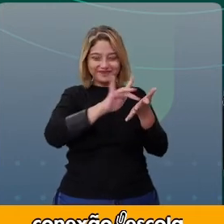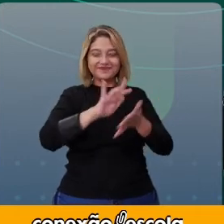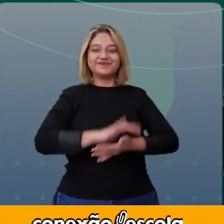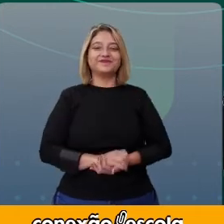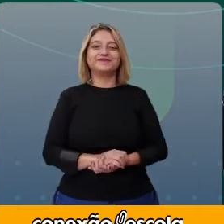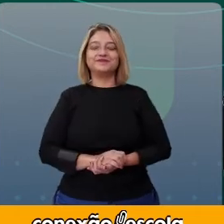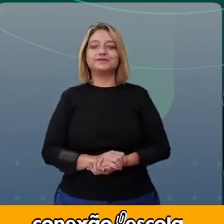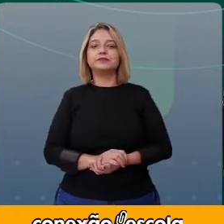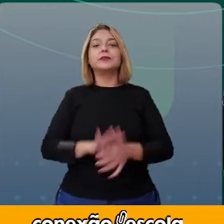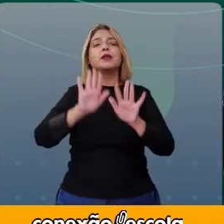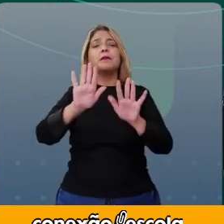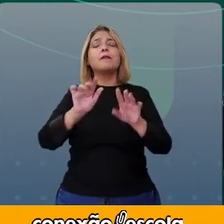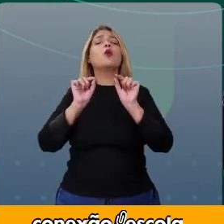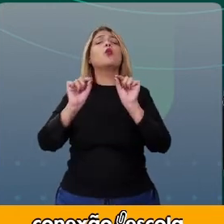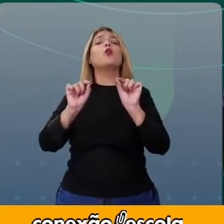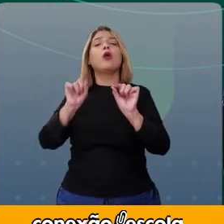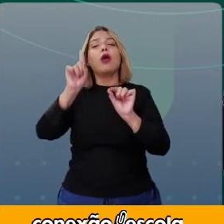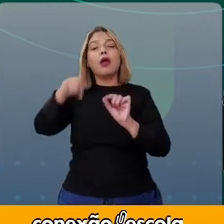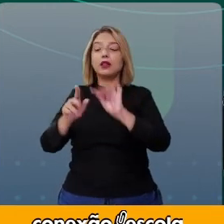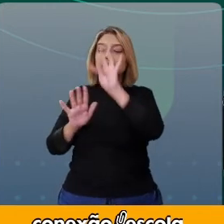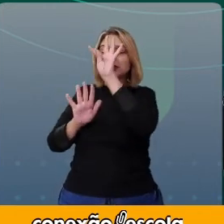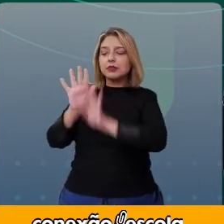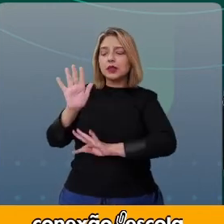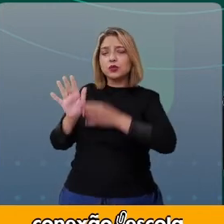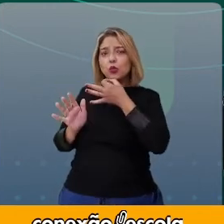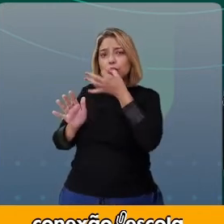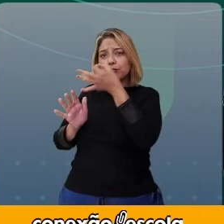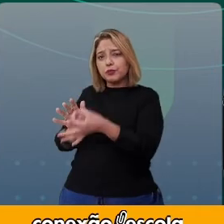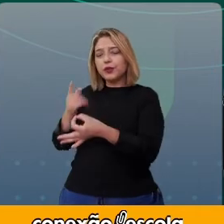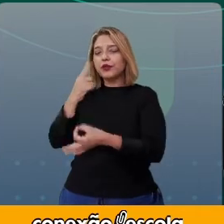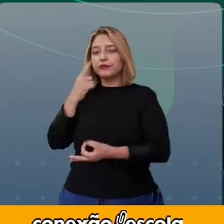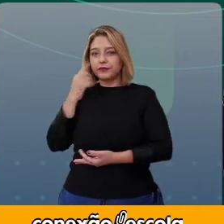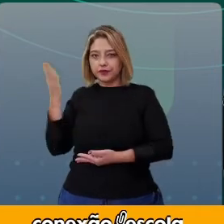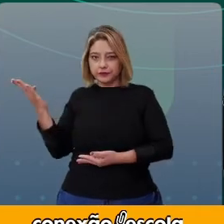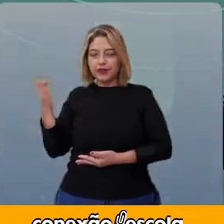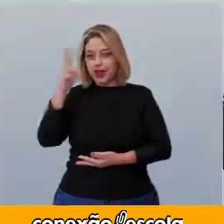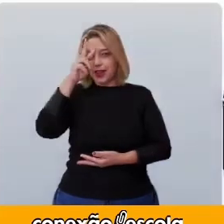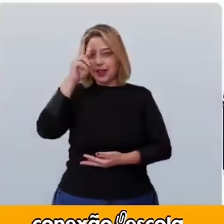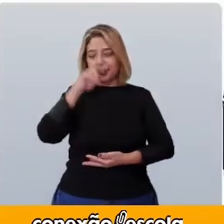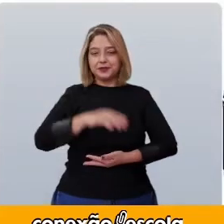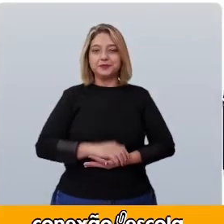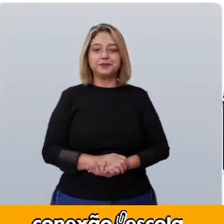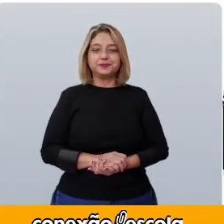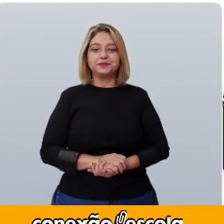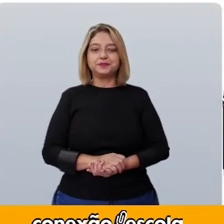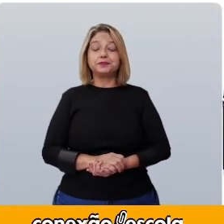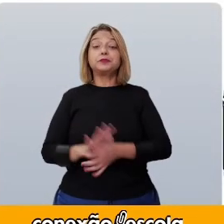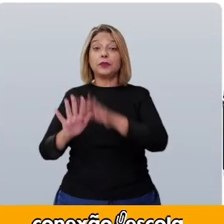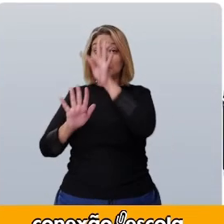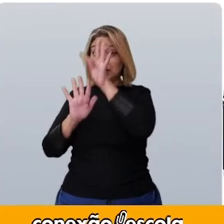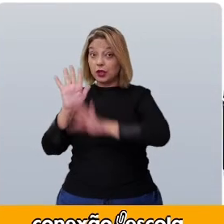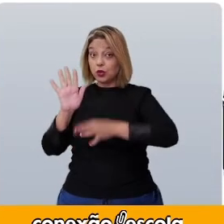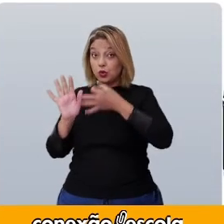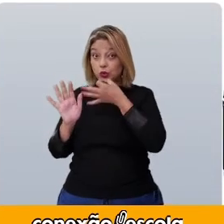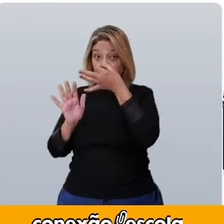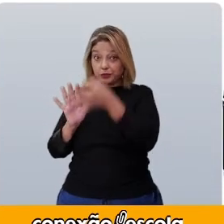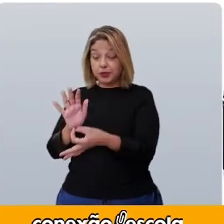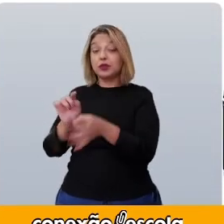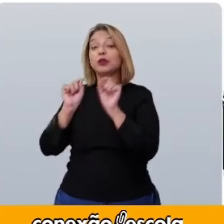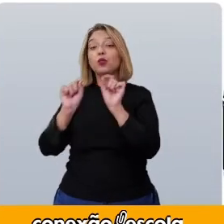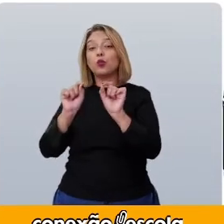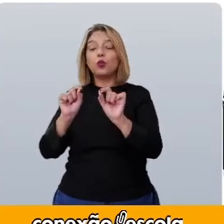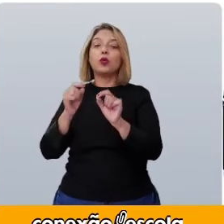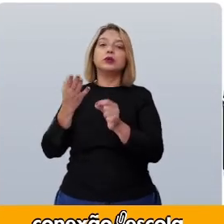Professor, então, o que é um texto opinativo? Olha aí na telinha, vamos recordar. O texto opinativo é aquele